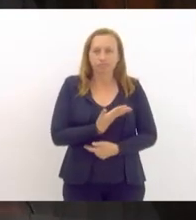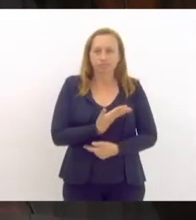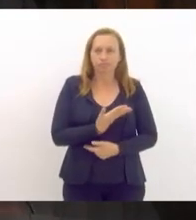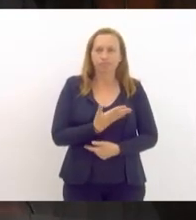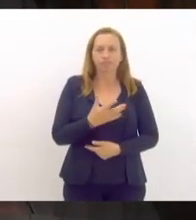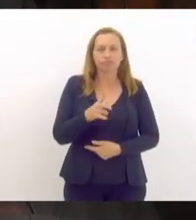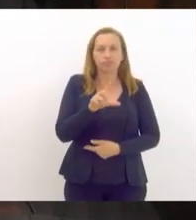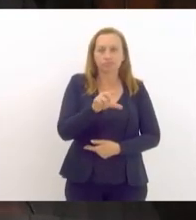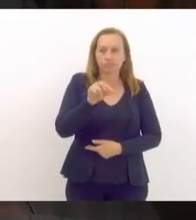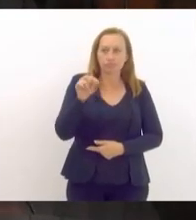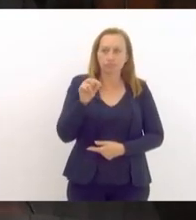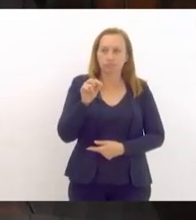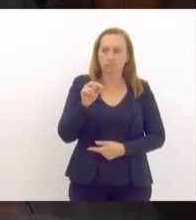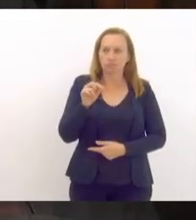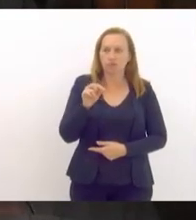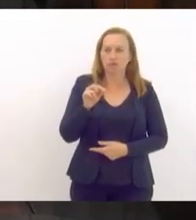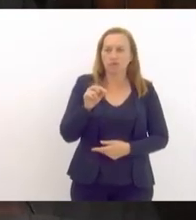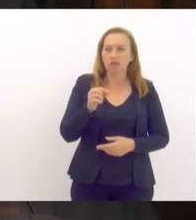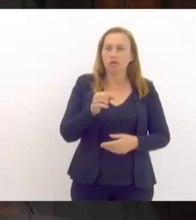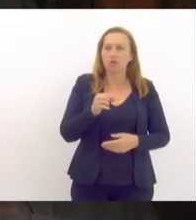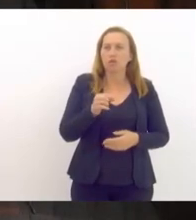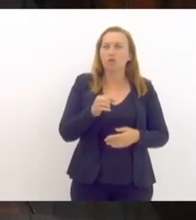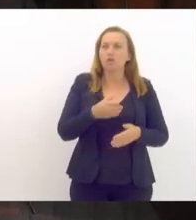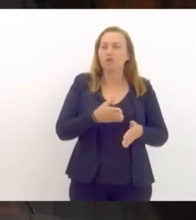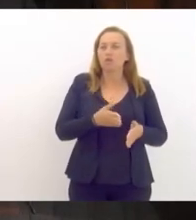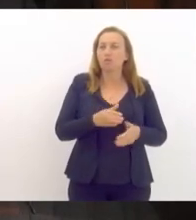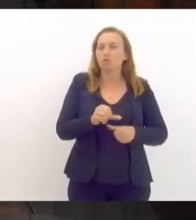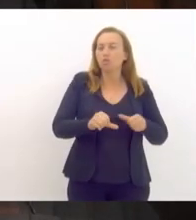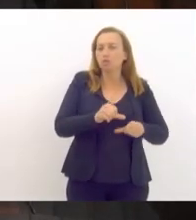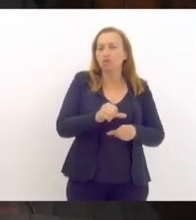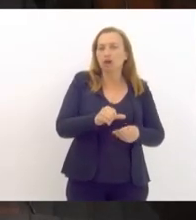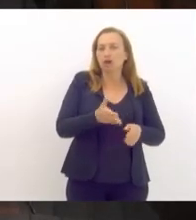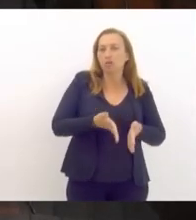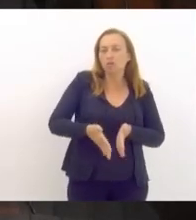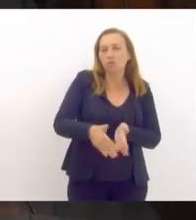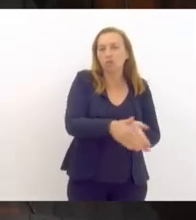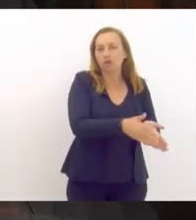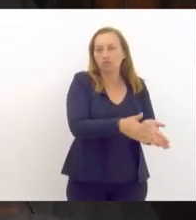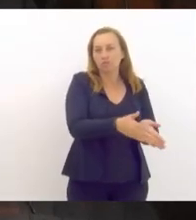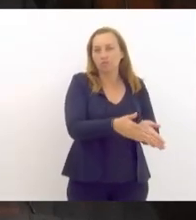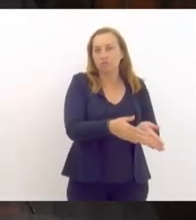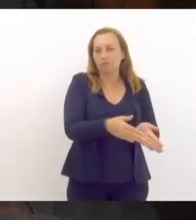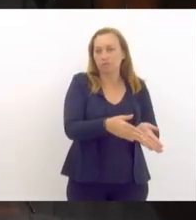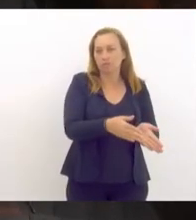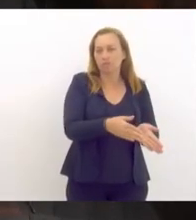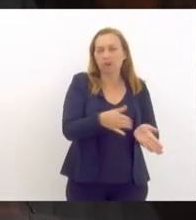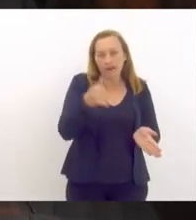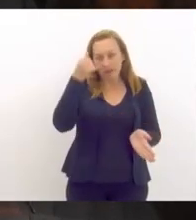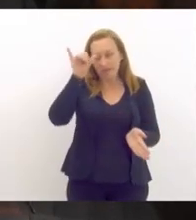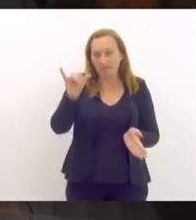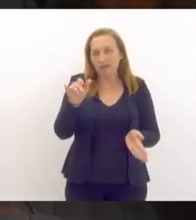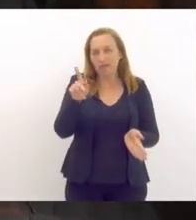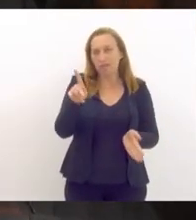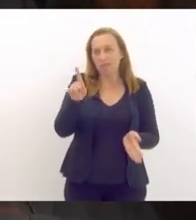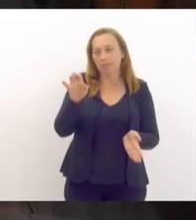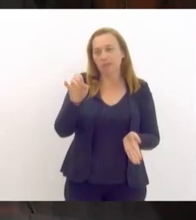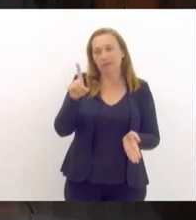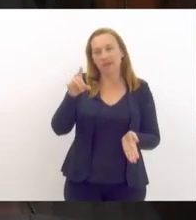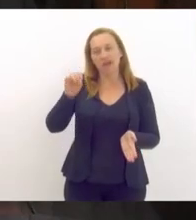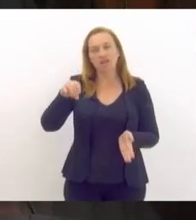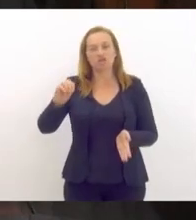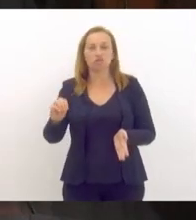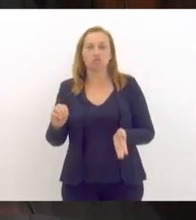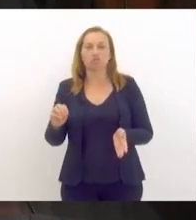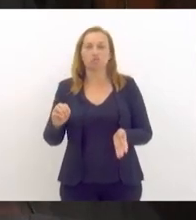arriscar a vida passando pela estrada da Serra passando por Maricá para poder evitar o pedágio porque você indo você paga a verdade Volta quando você paga